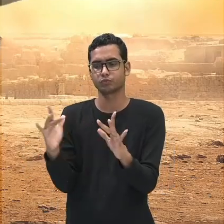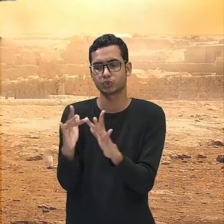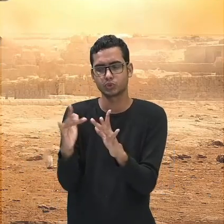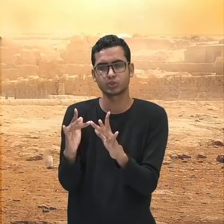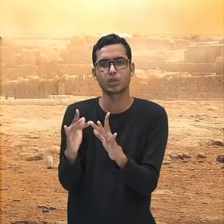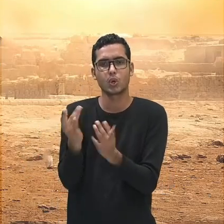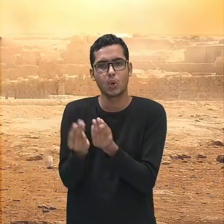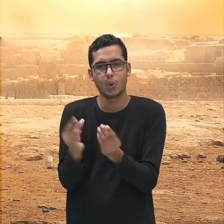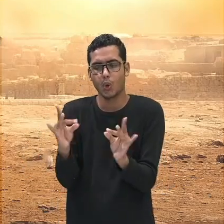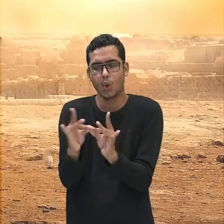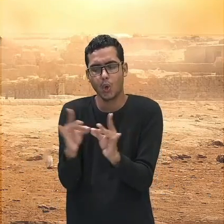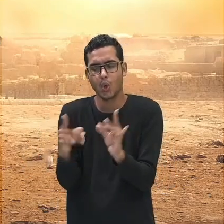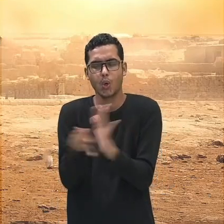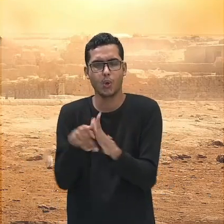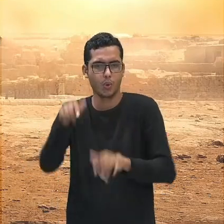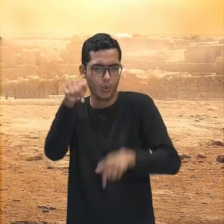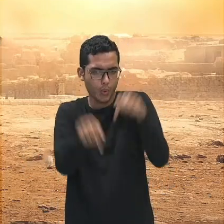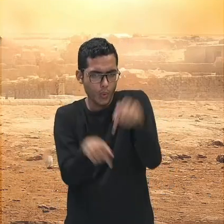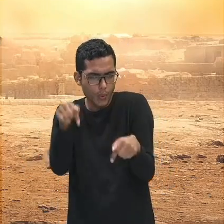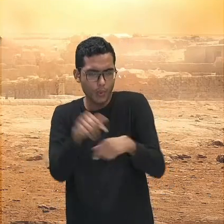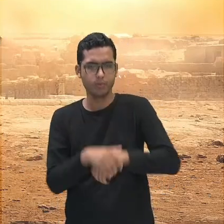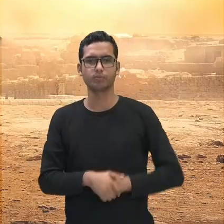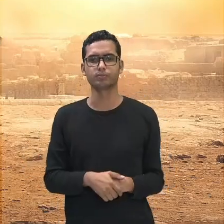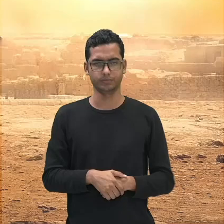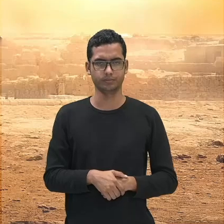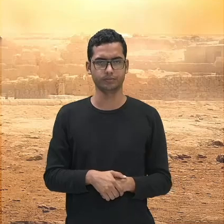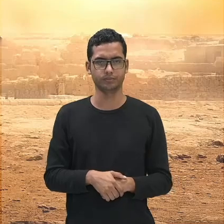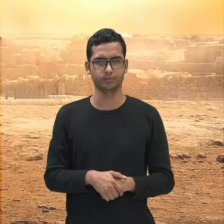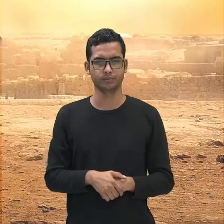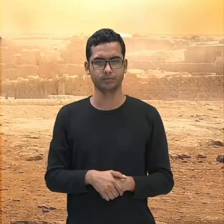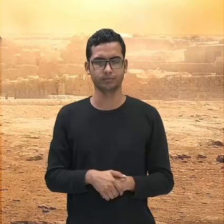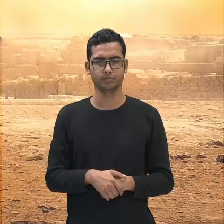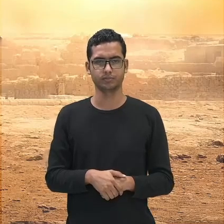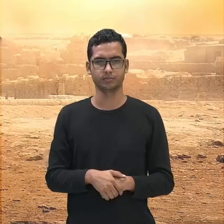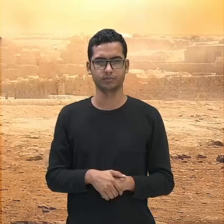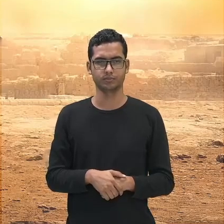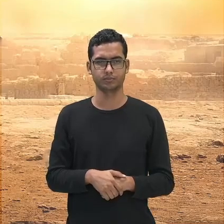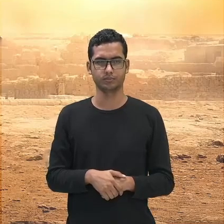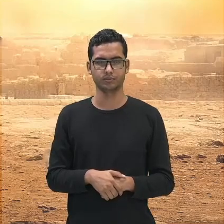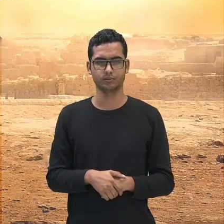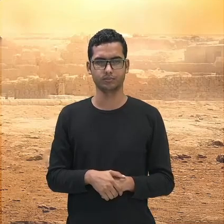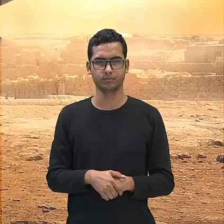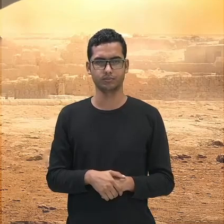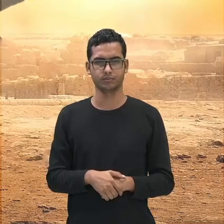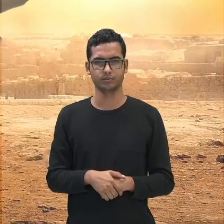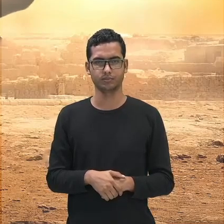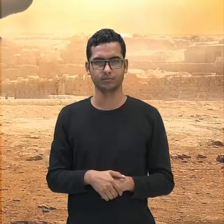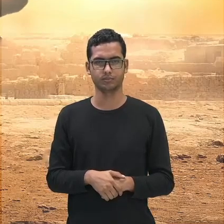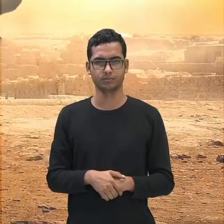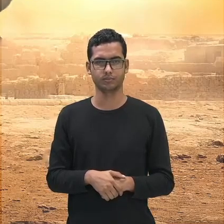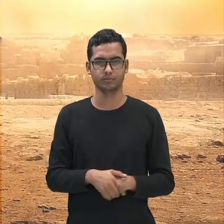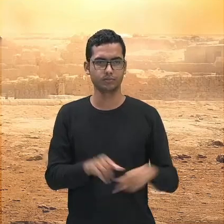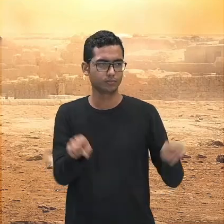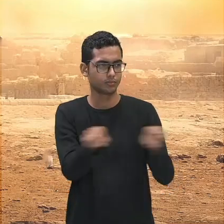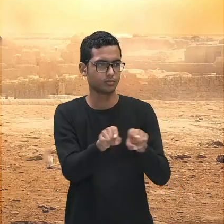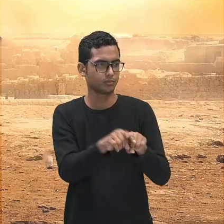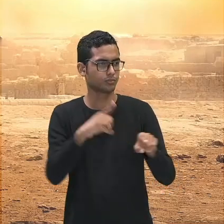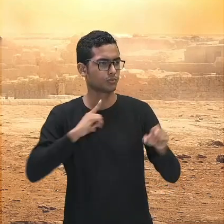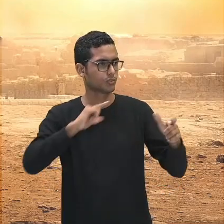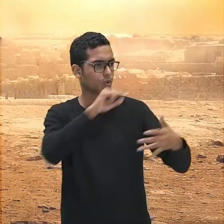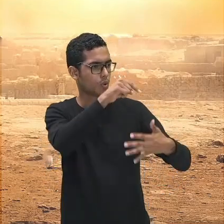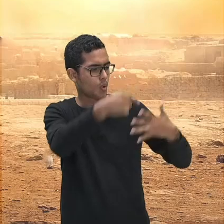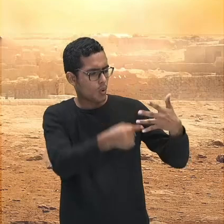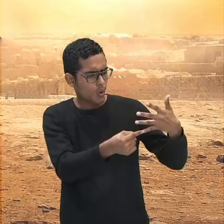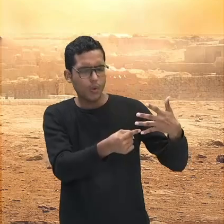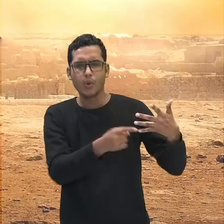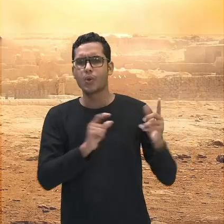né? E energia de ativação. Além disso, existem fatores